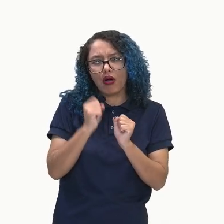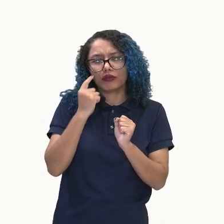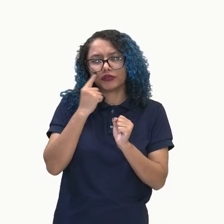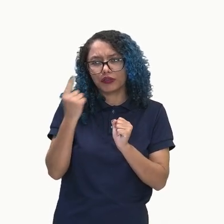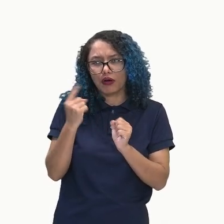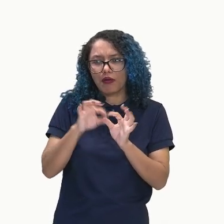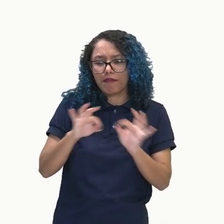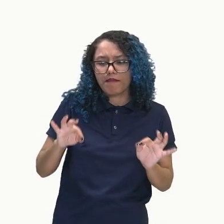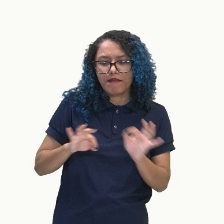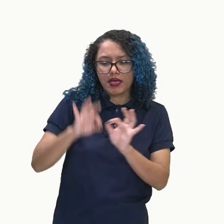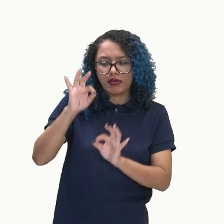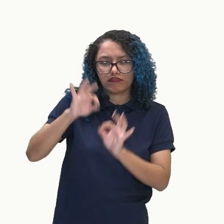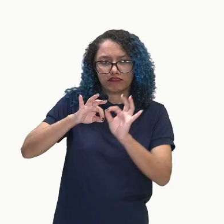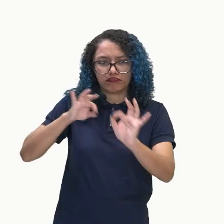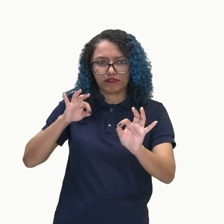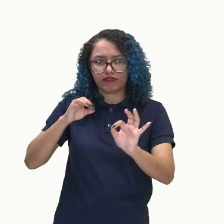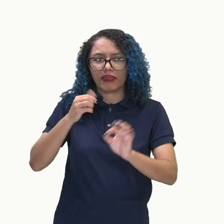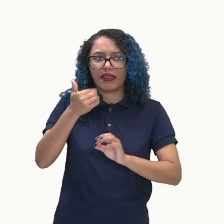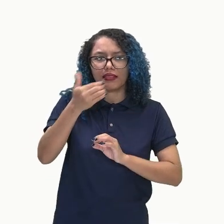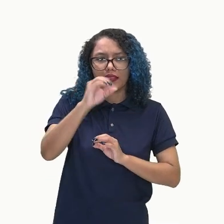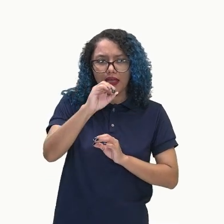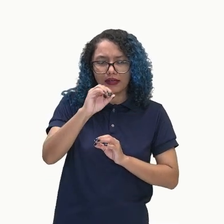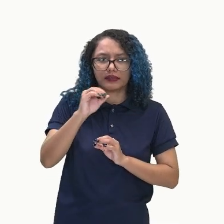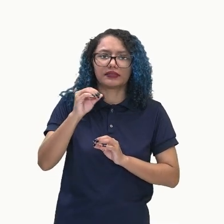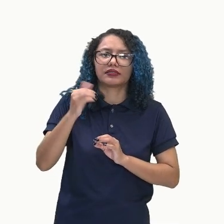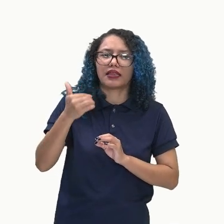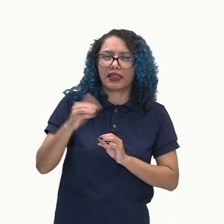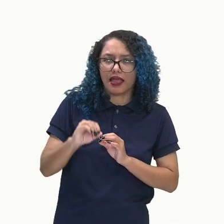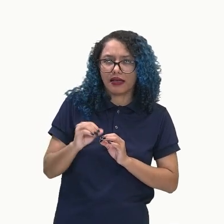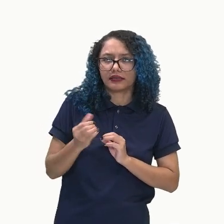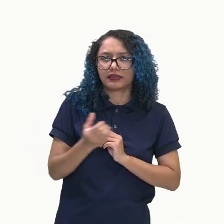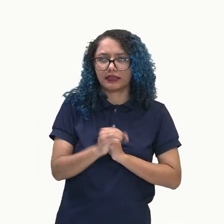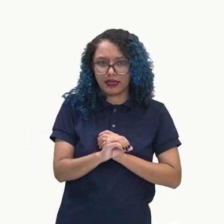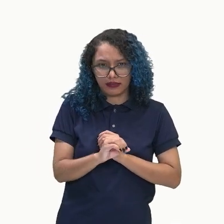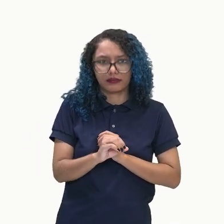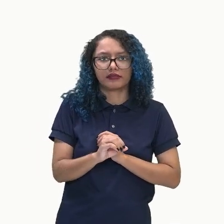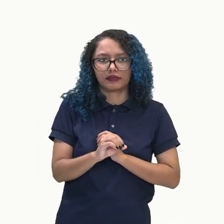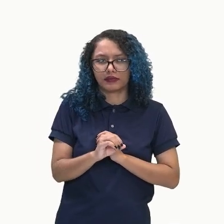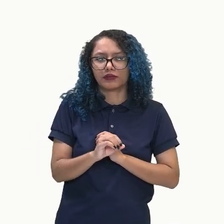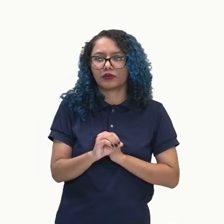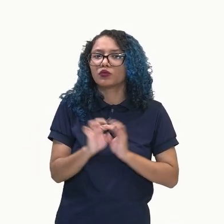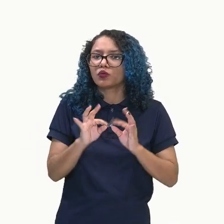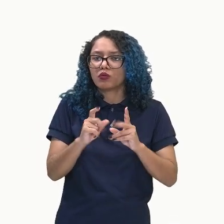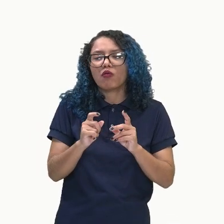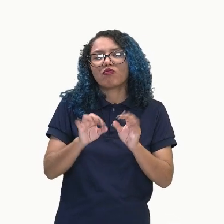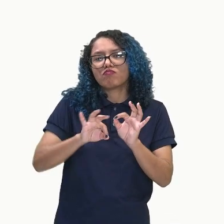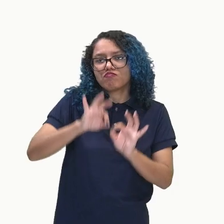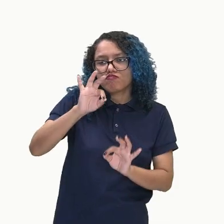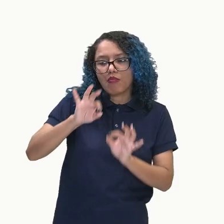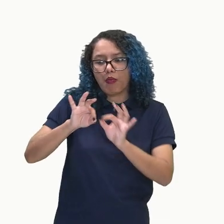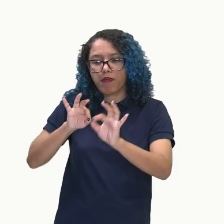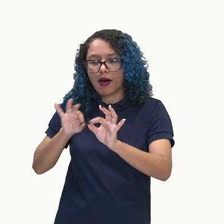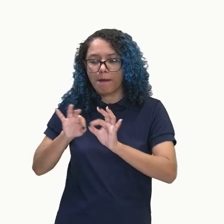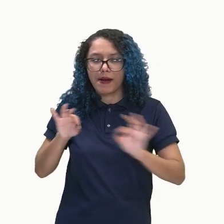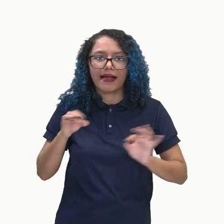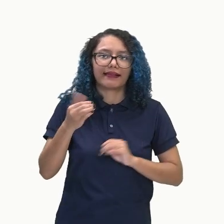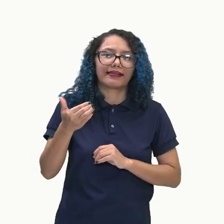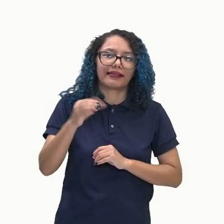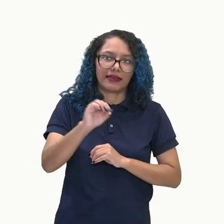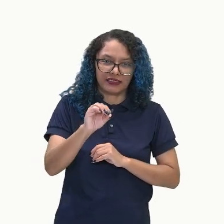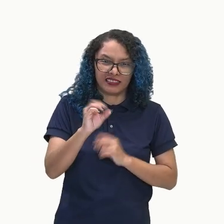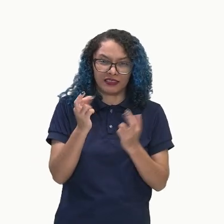A largura vai ser 10 centímetros e a profundidade também será de 10 centímetros de profundidade. Então,